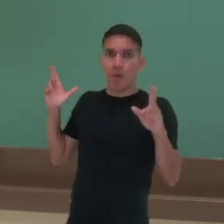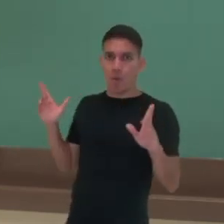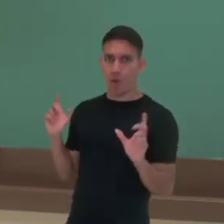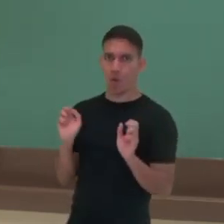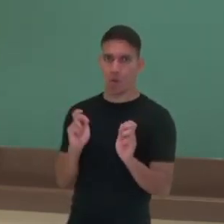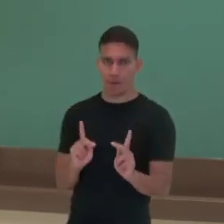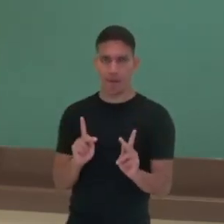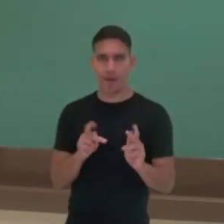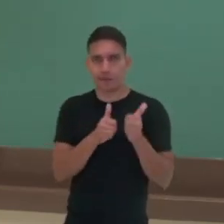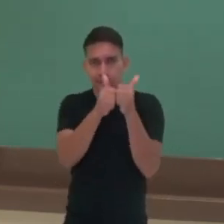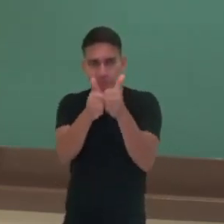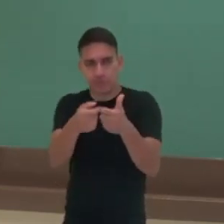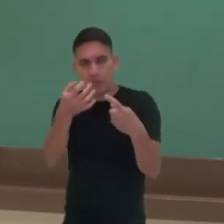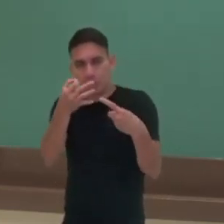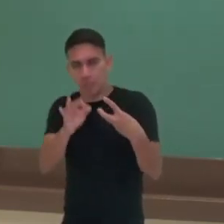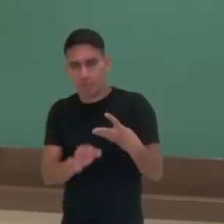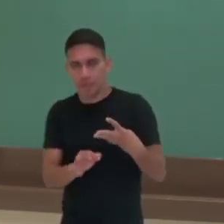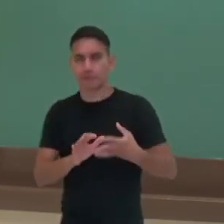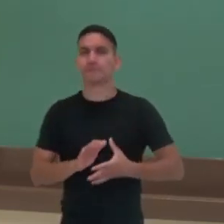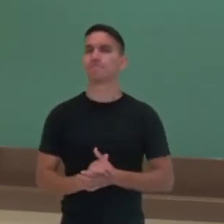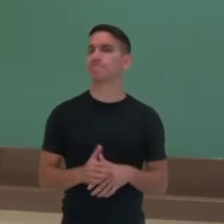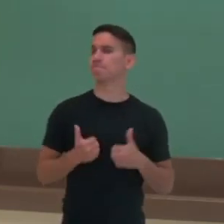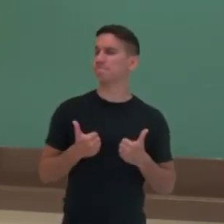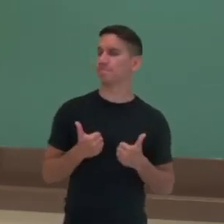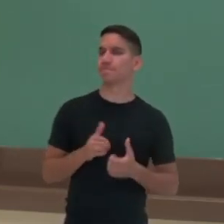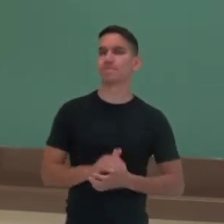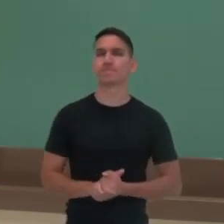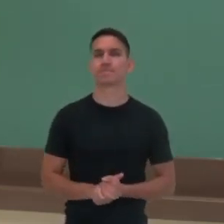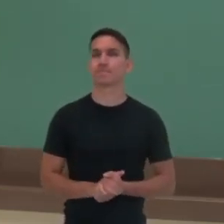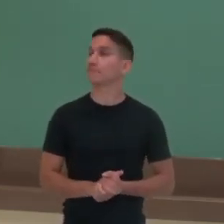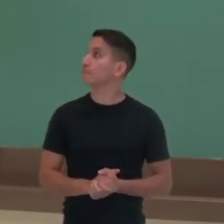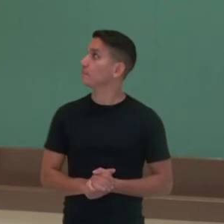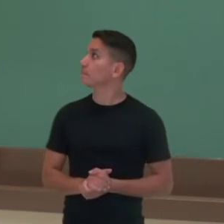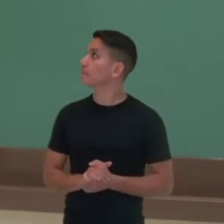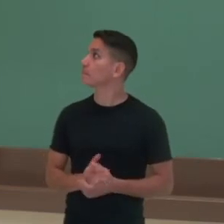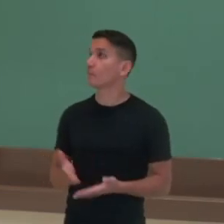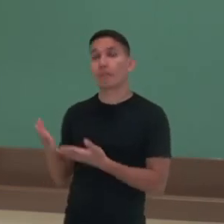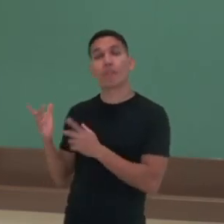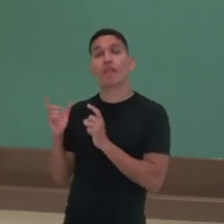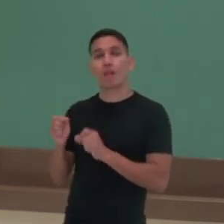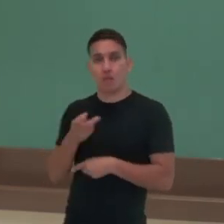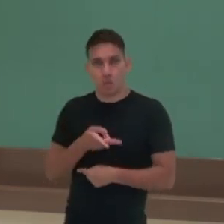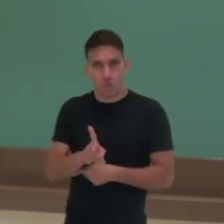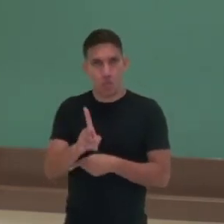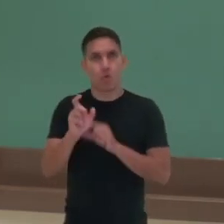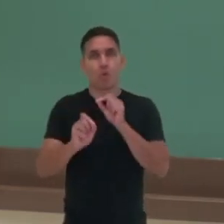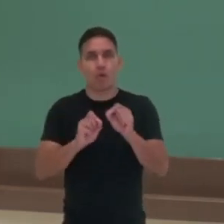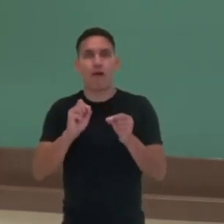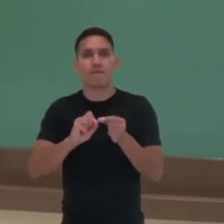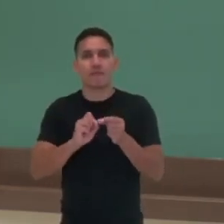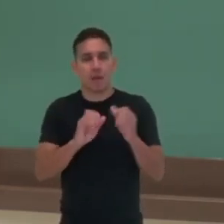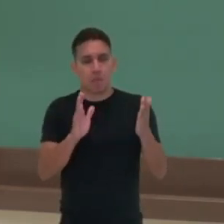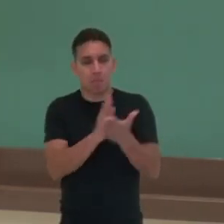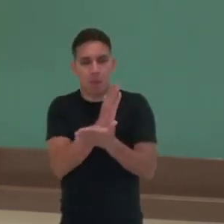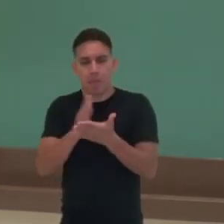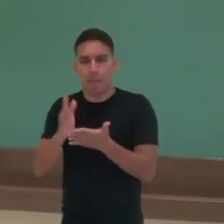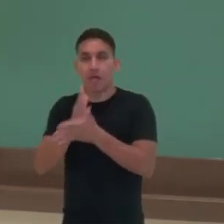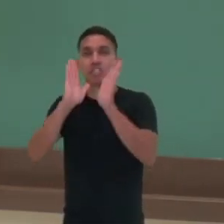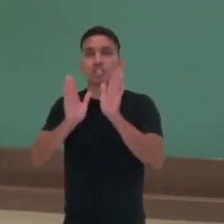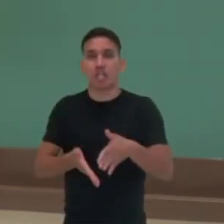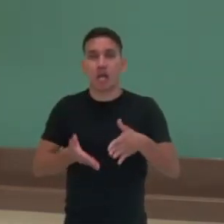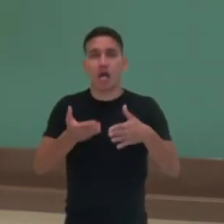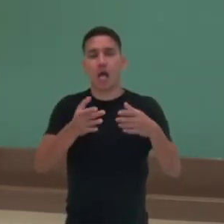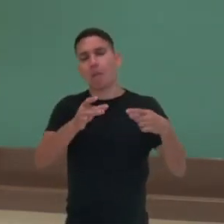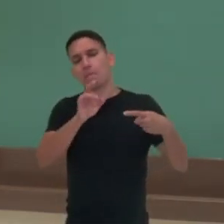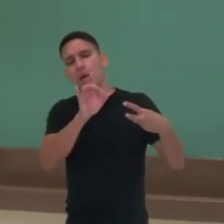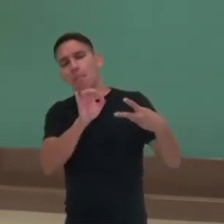ou acompanhando a correção por aqui. Tudo bem? Então, vamos lá. Isolei